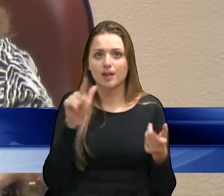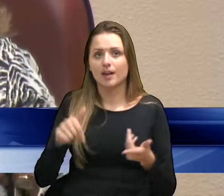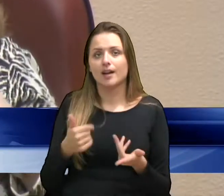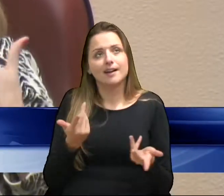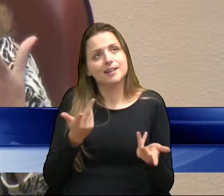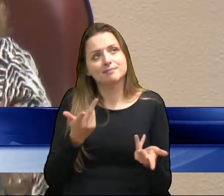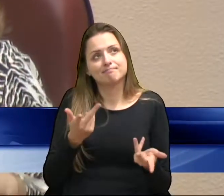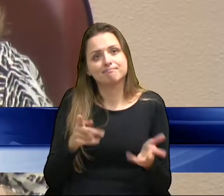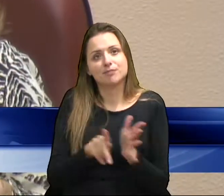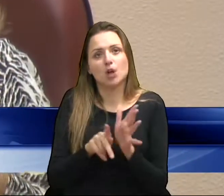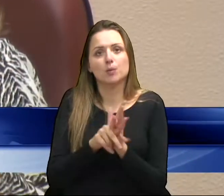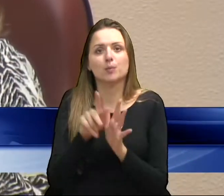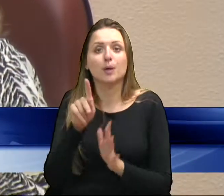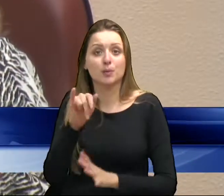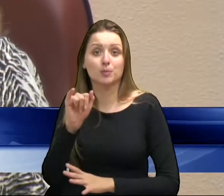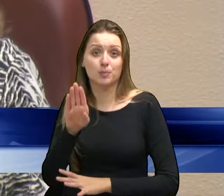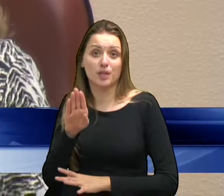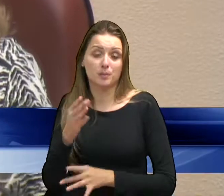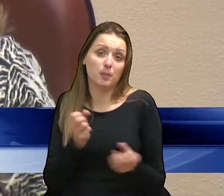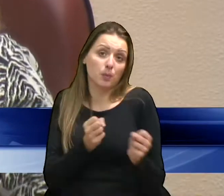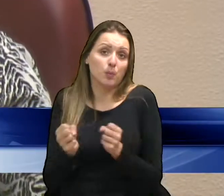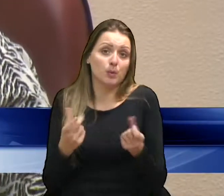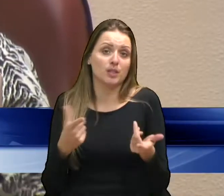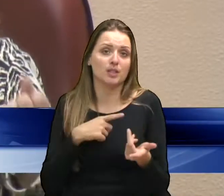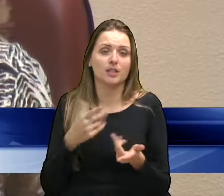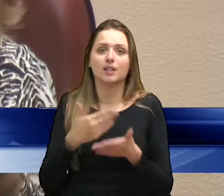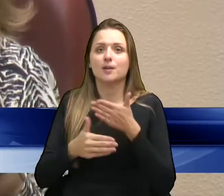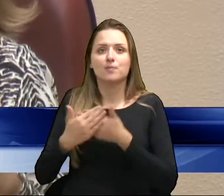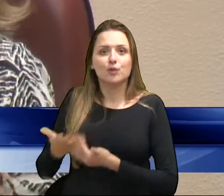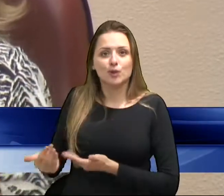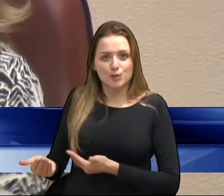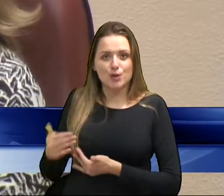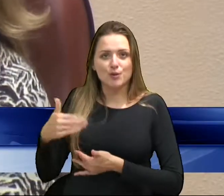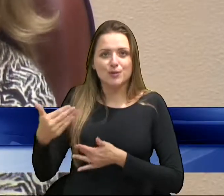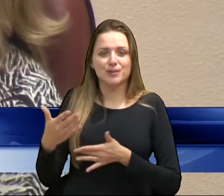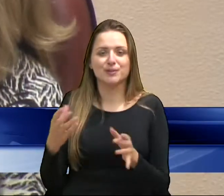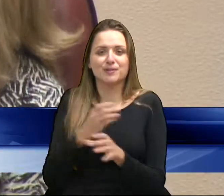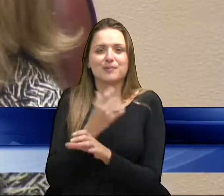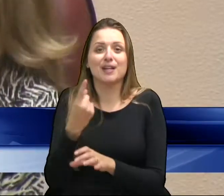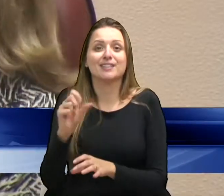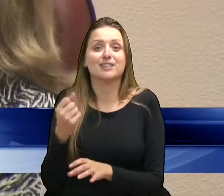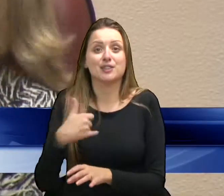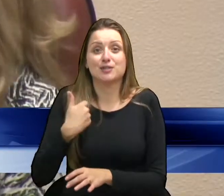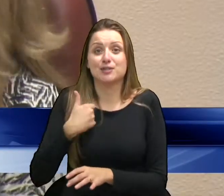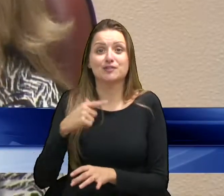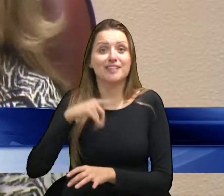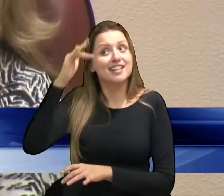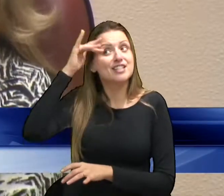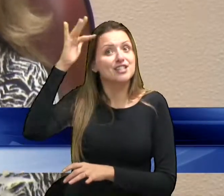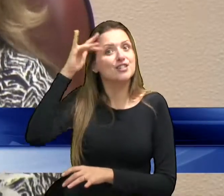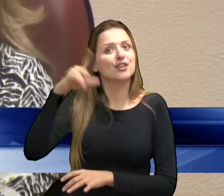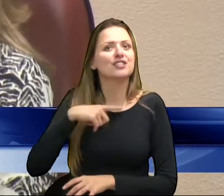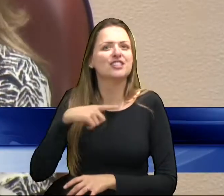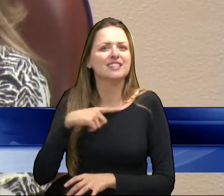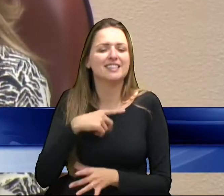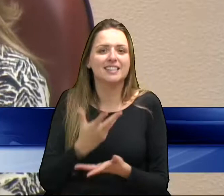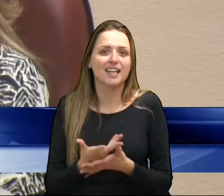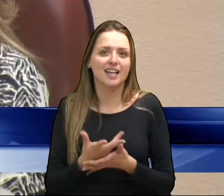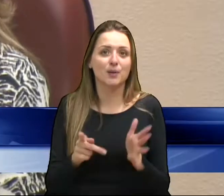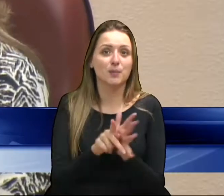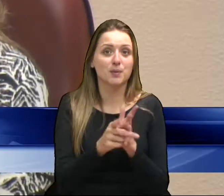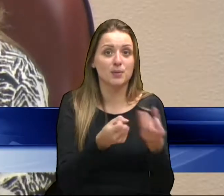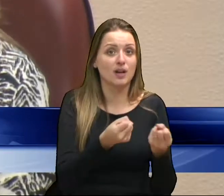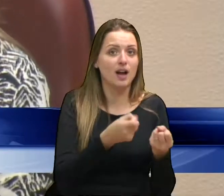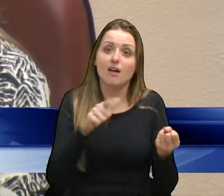da cidade. Todo jovem, quando chega aos 18 anos, tem o sonho de ter seu carro, é uma coisa bem própria de Caxias,